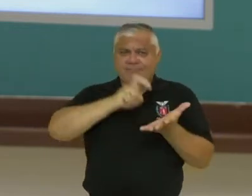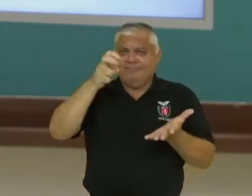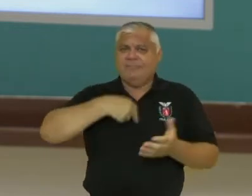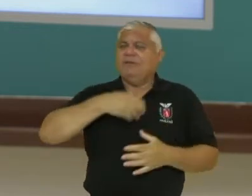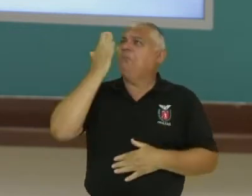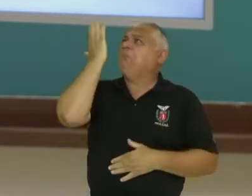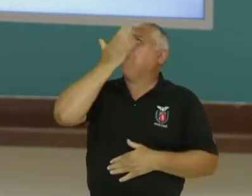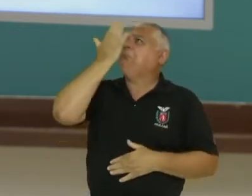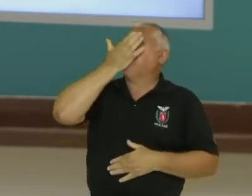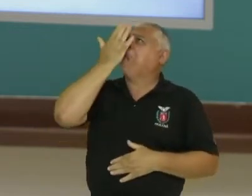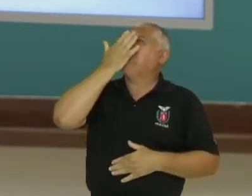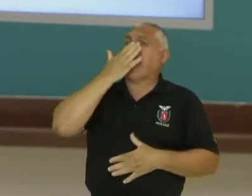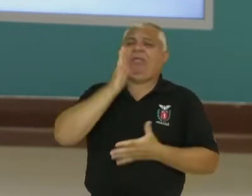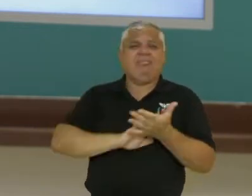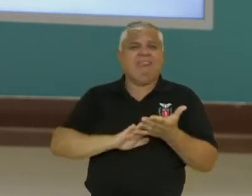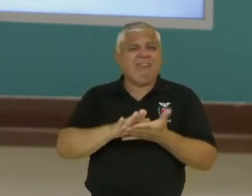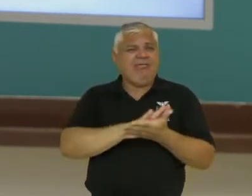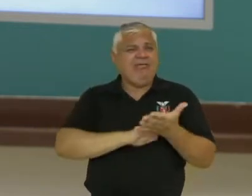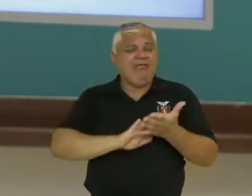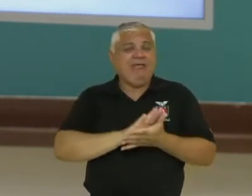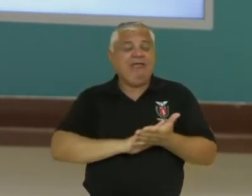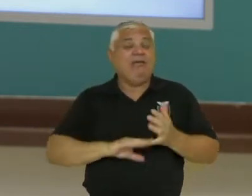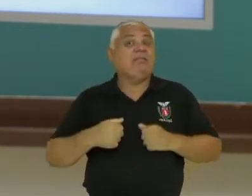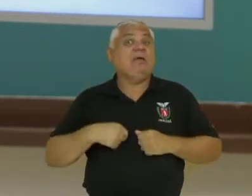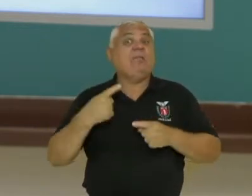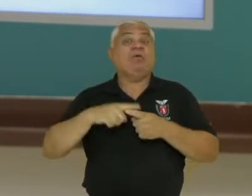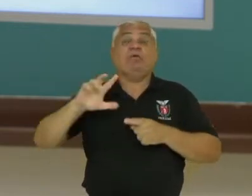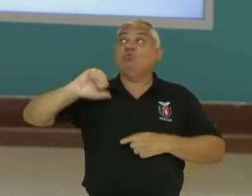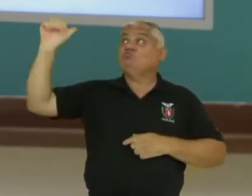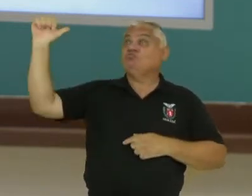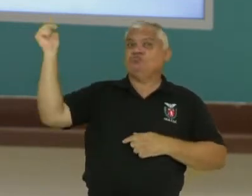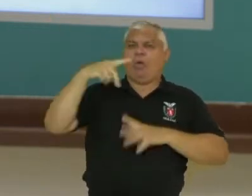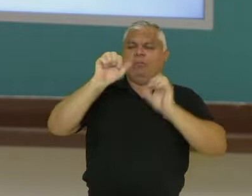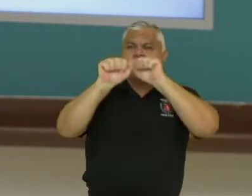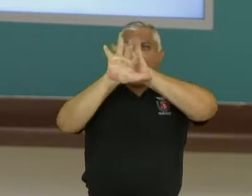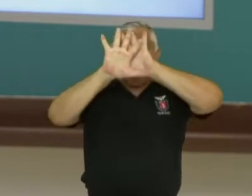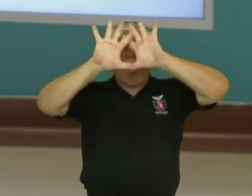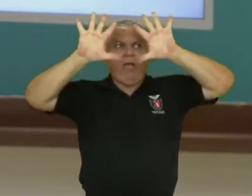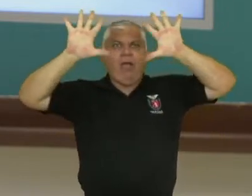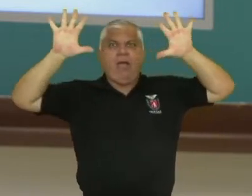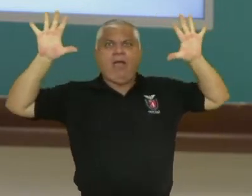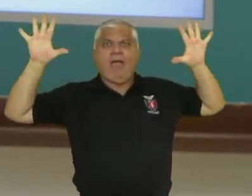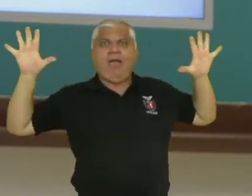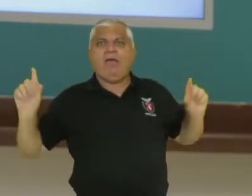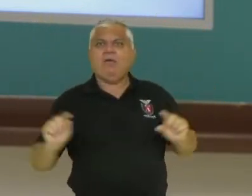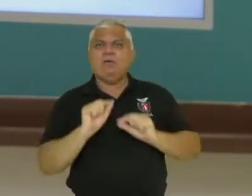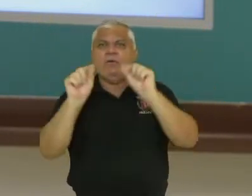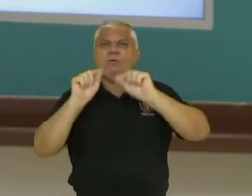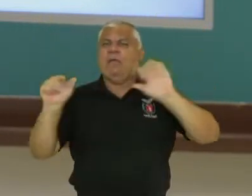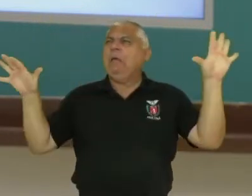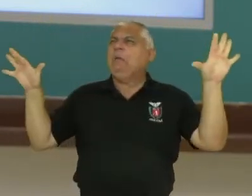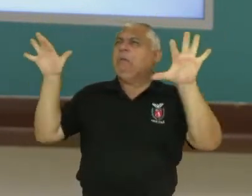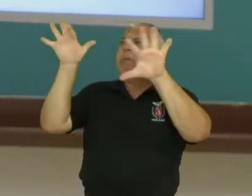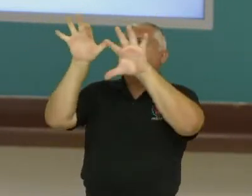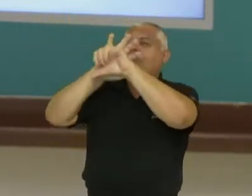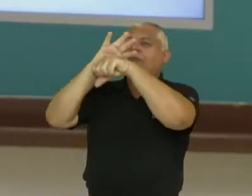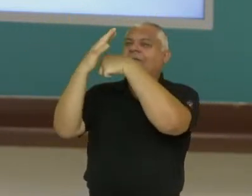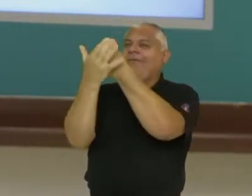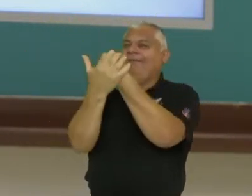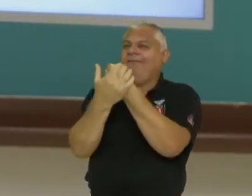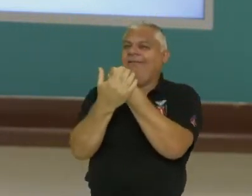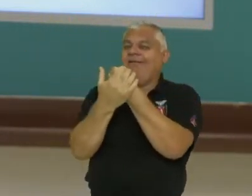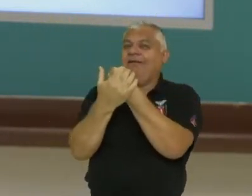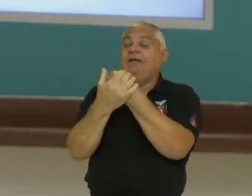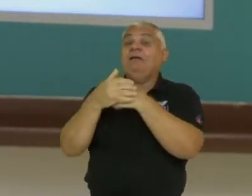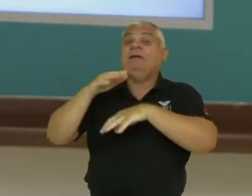ver muita coisa, porque nós temos a luminosidade do Sol que vai, vamos dizer assim, ofuscar os planetas. Tem que